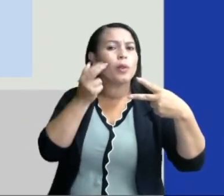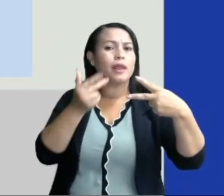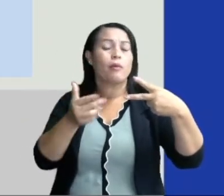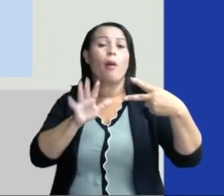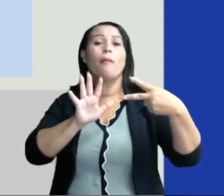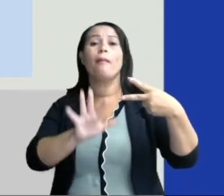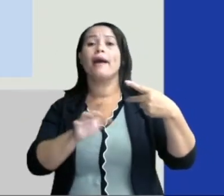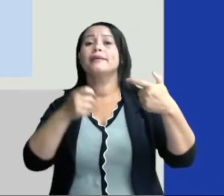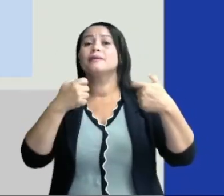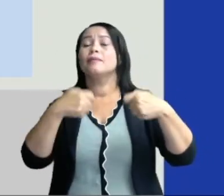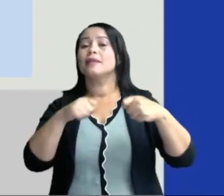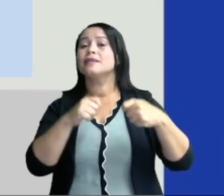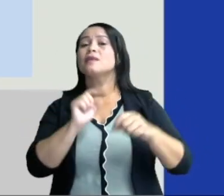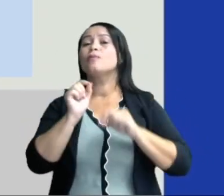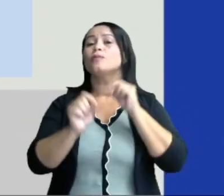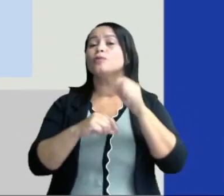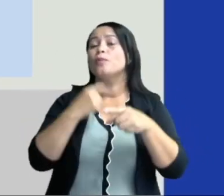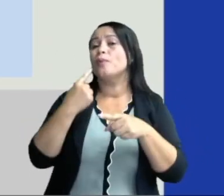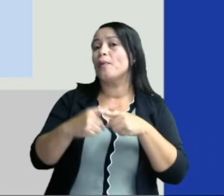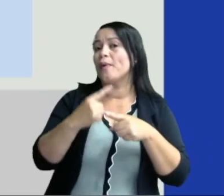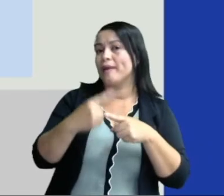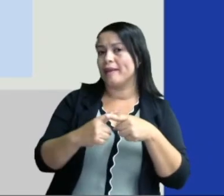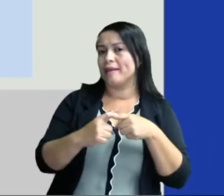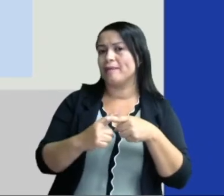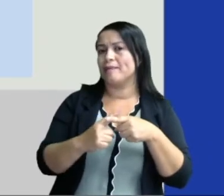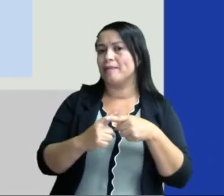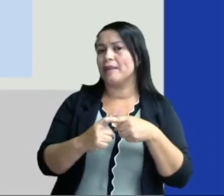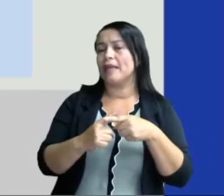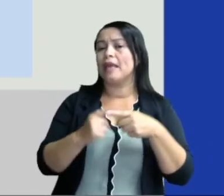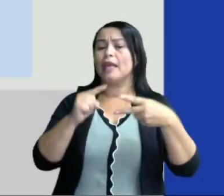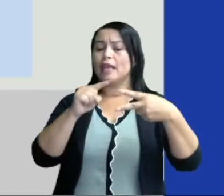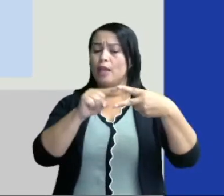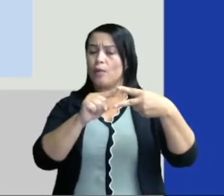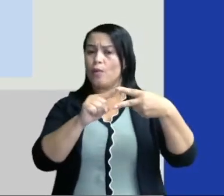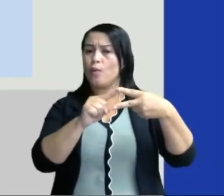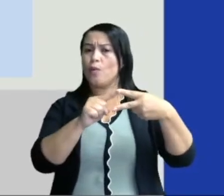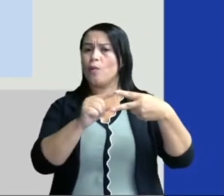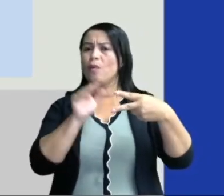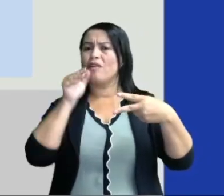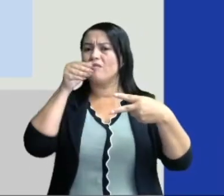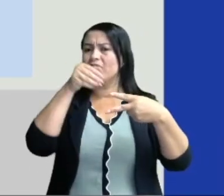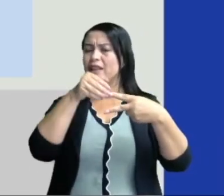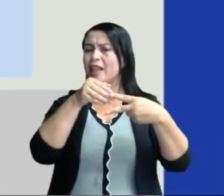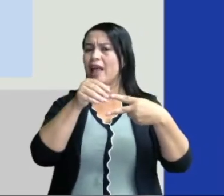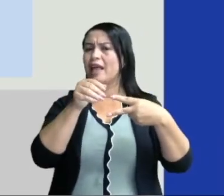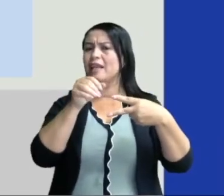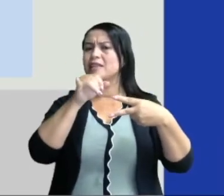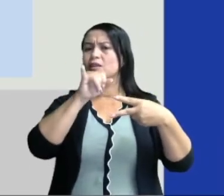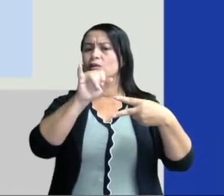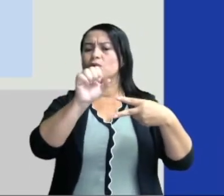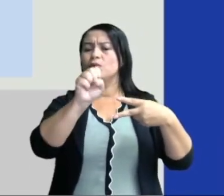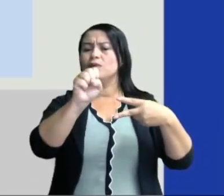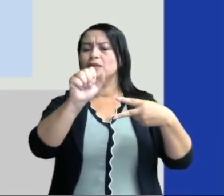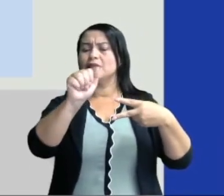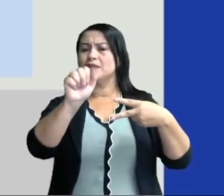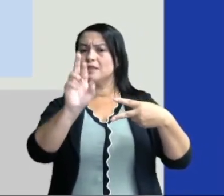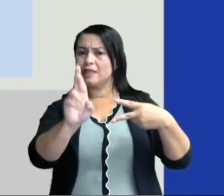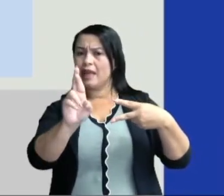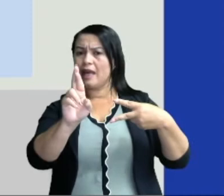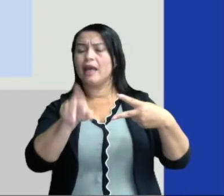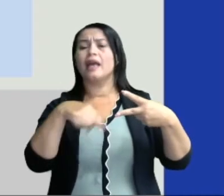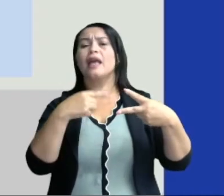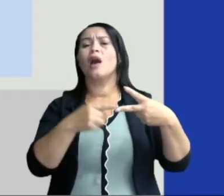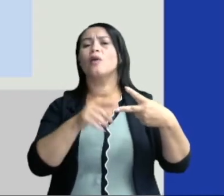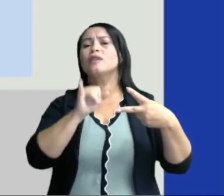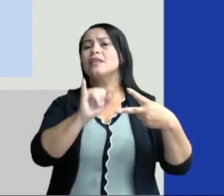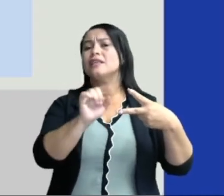gente precisa descobrir o porquê que uma termina com isar com S e a